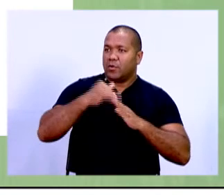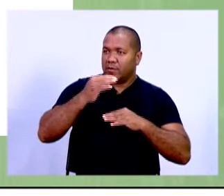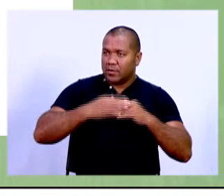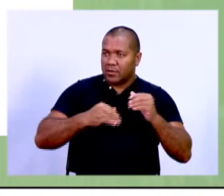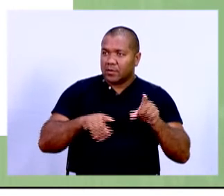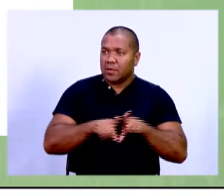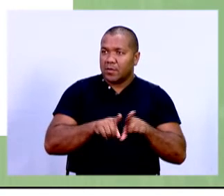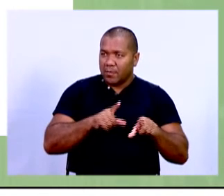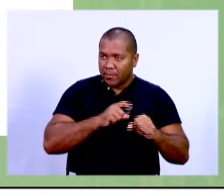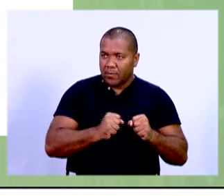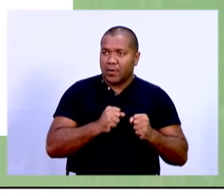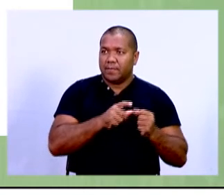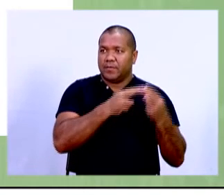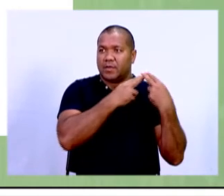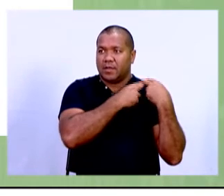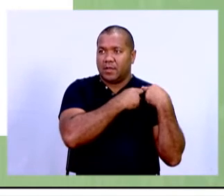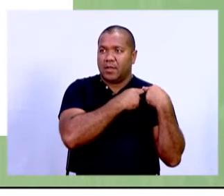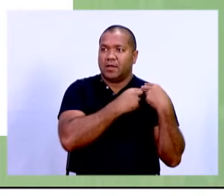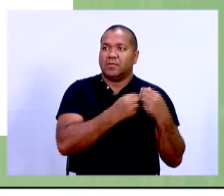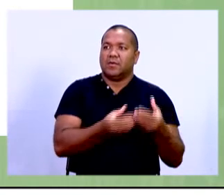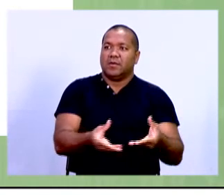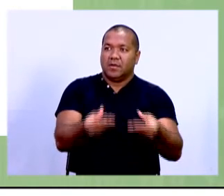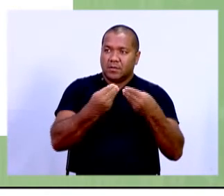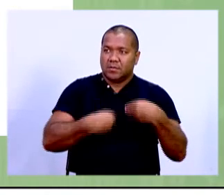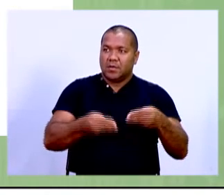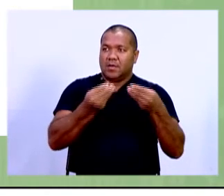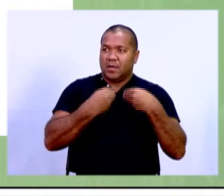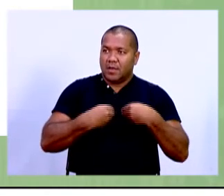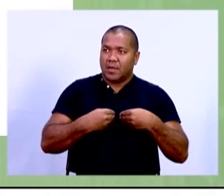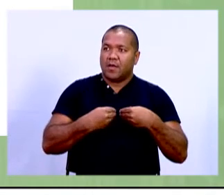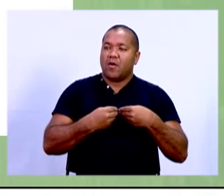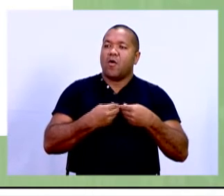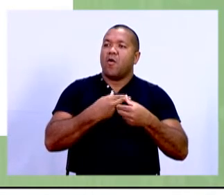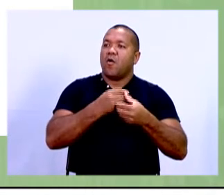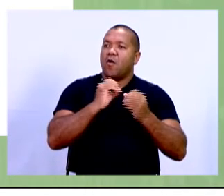várias ordens de serviço. E as minhas ordens de serviço também